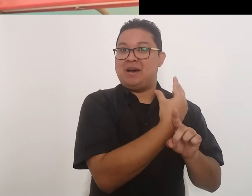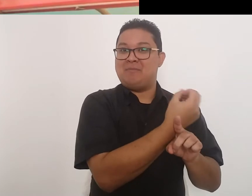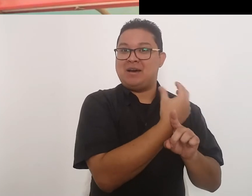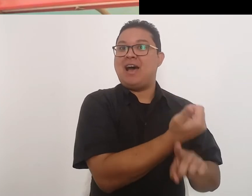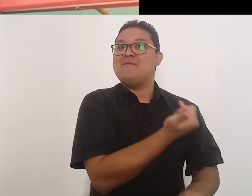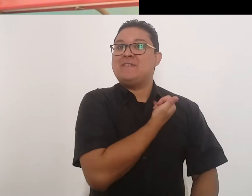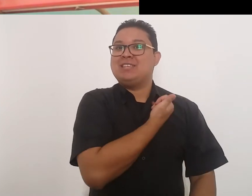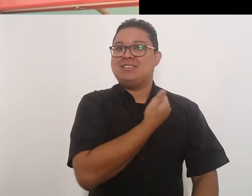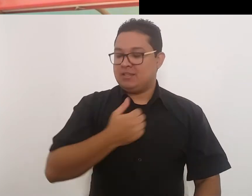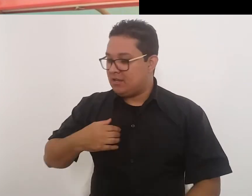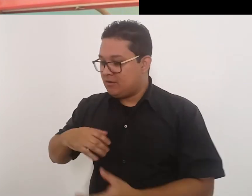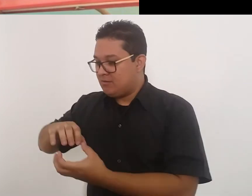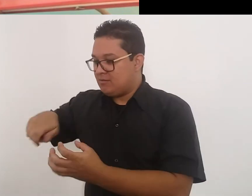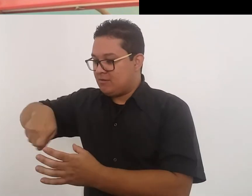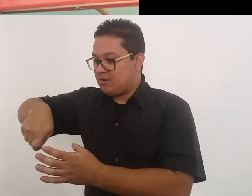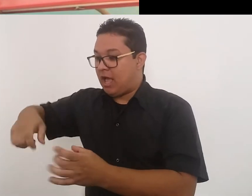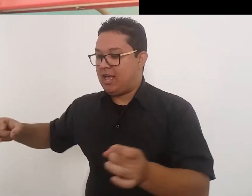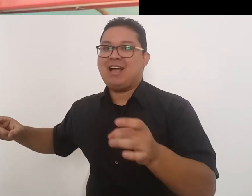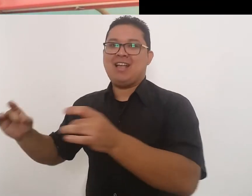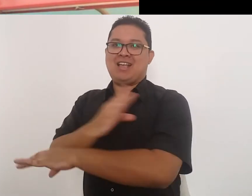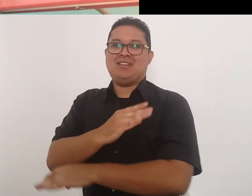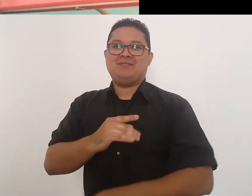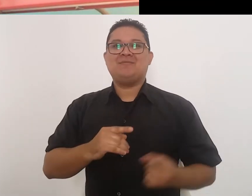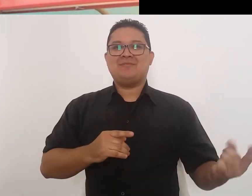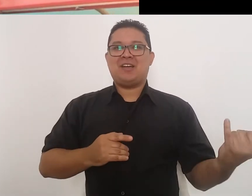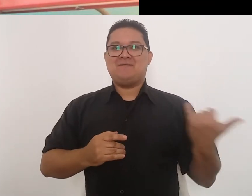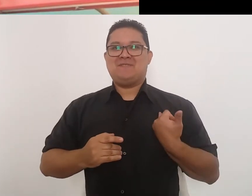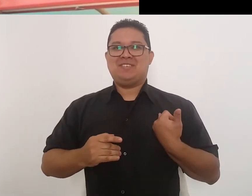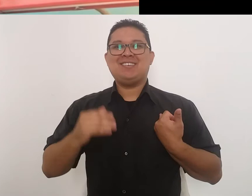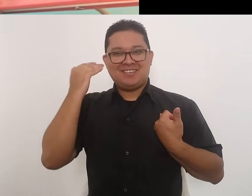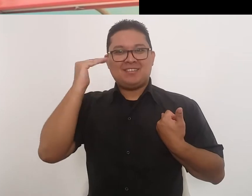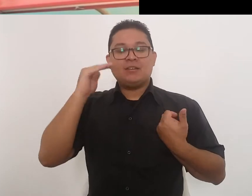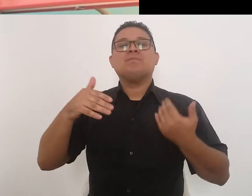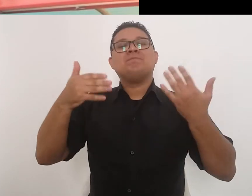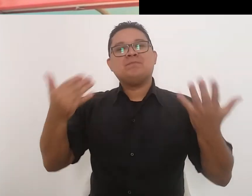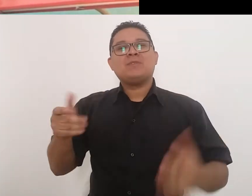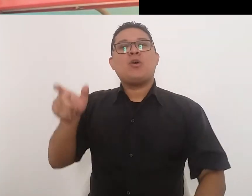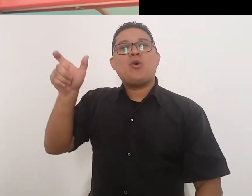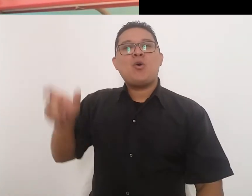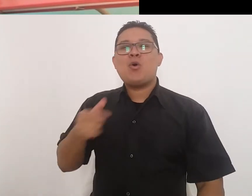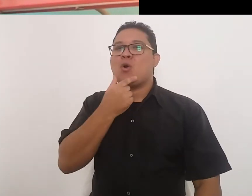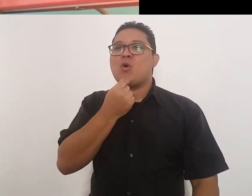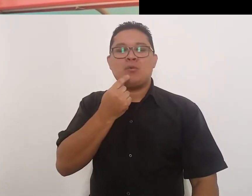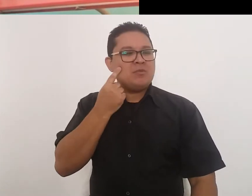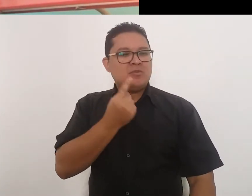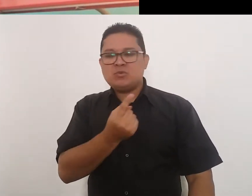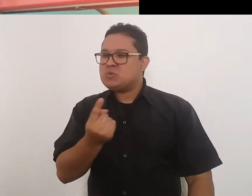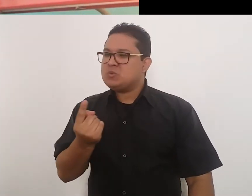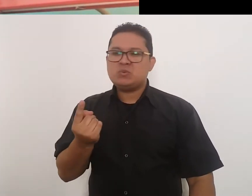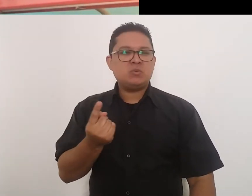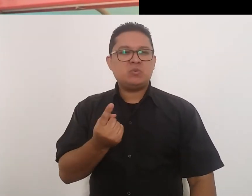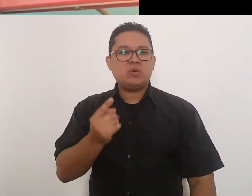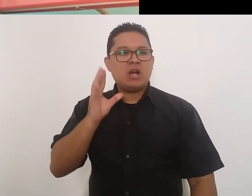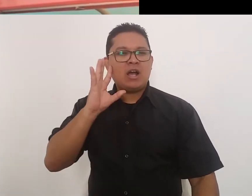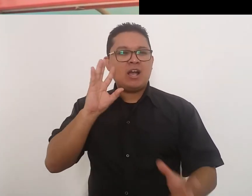utilizou esse cronômetro, esse alarme, para montar uma rotina para